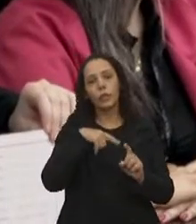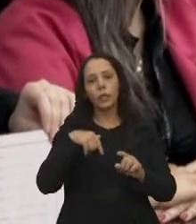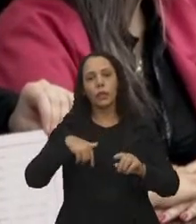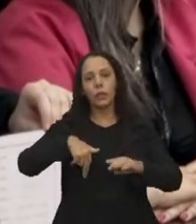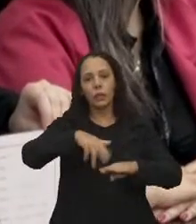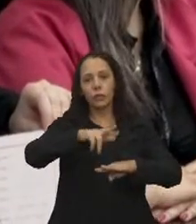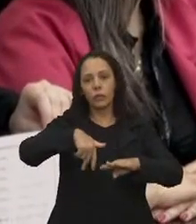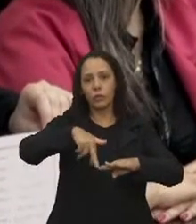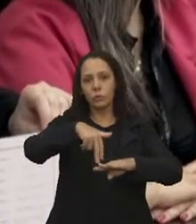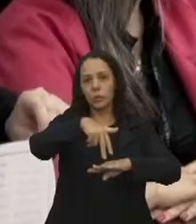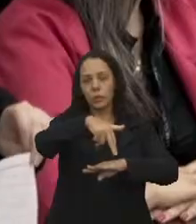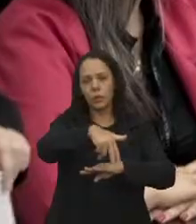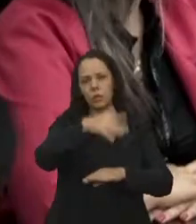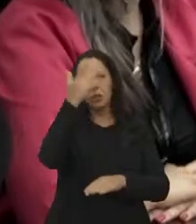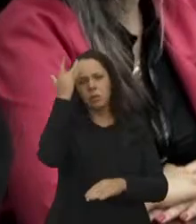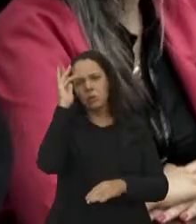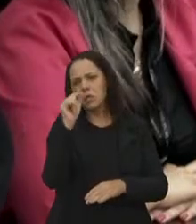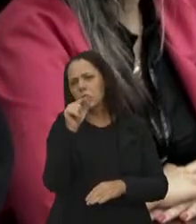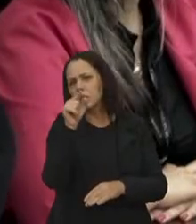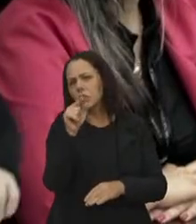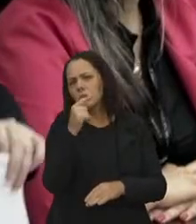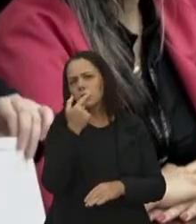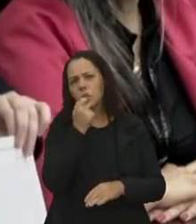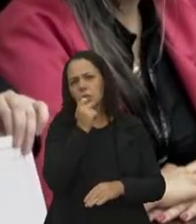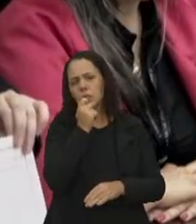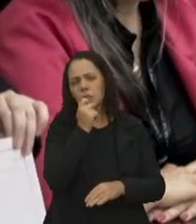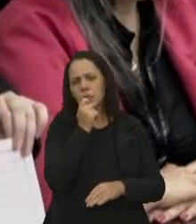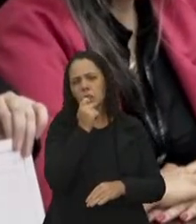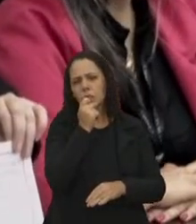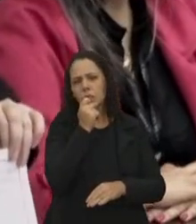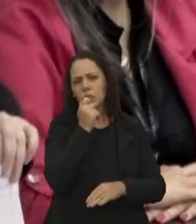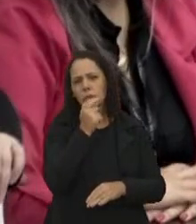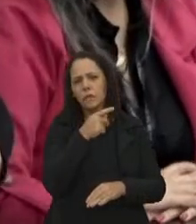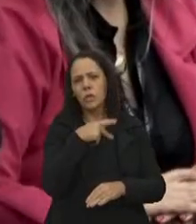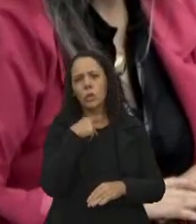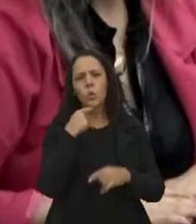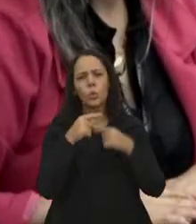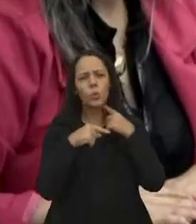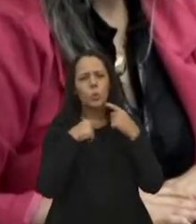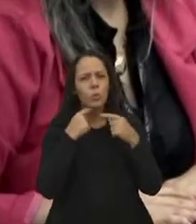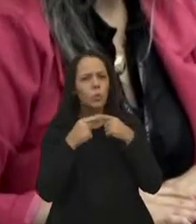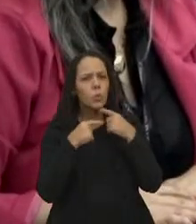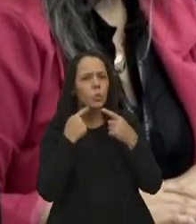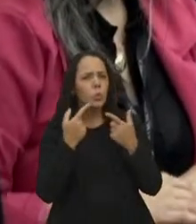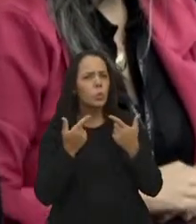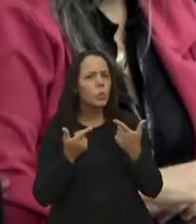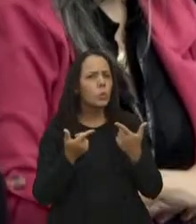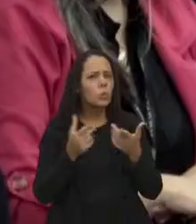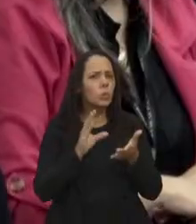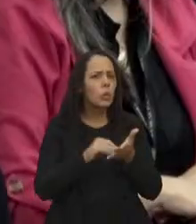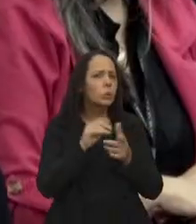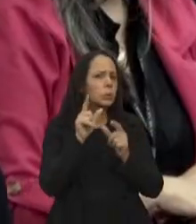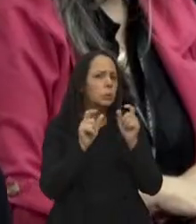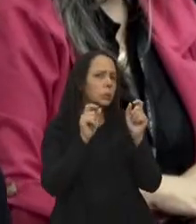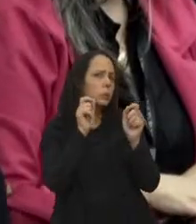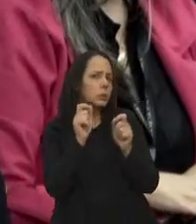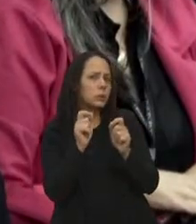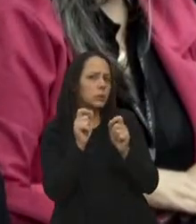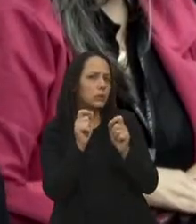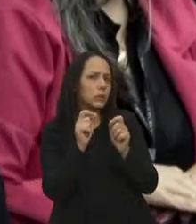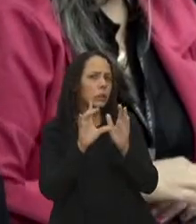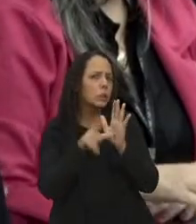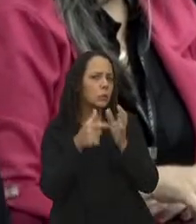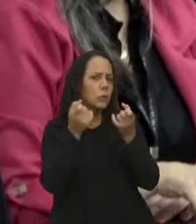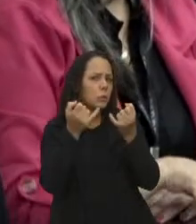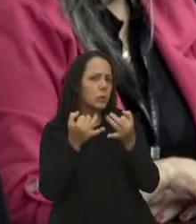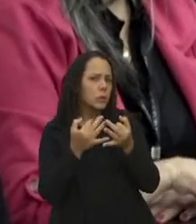pedestre sinalizada, eu não entendi qual foi a sua colocação, de qual seria a inadequação. Então, se puder depois me